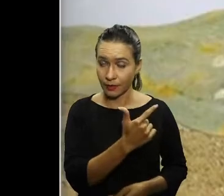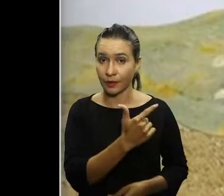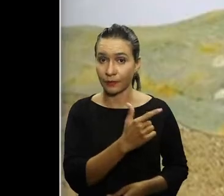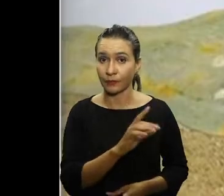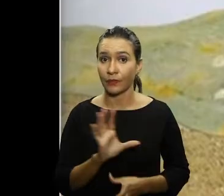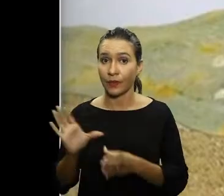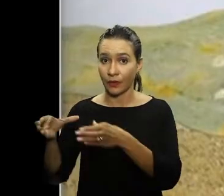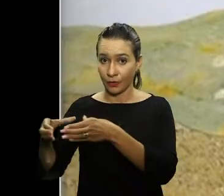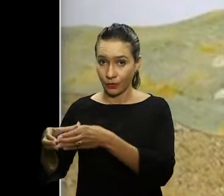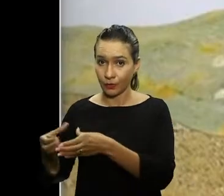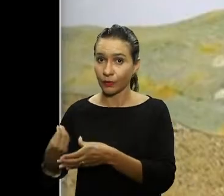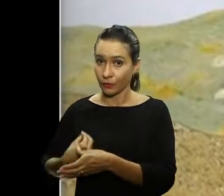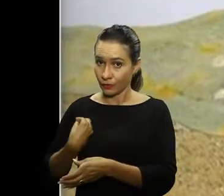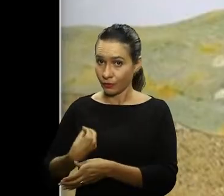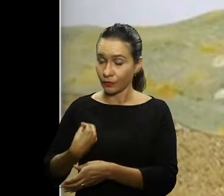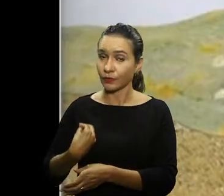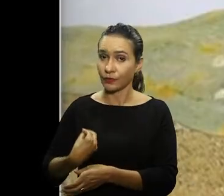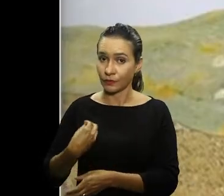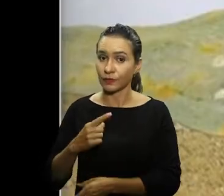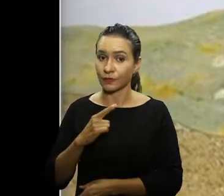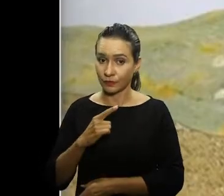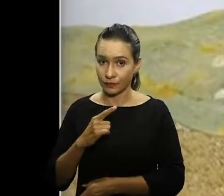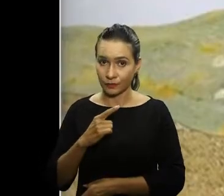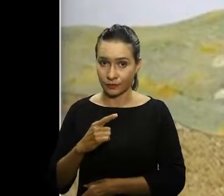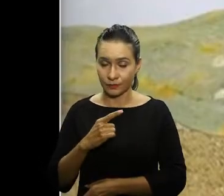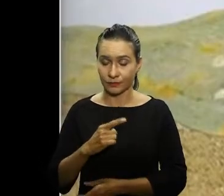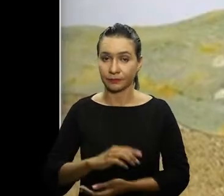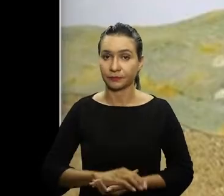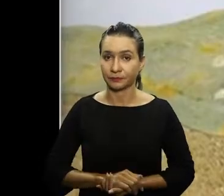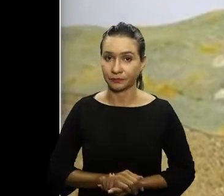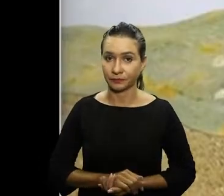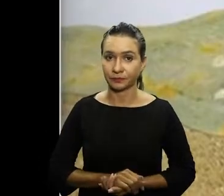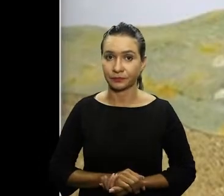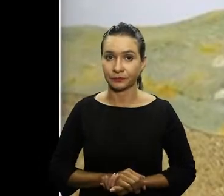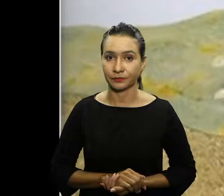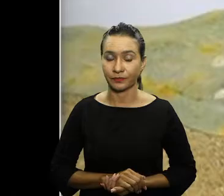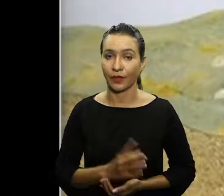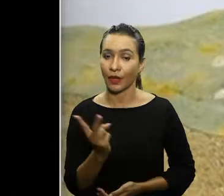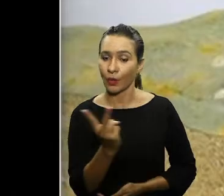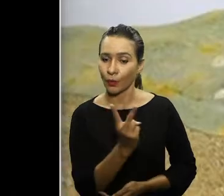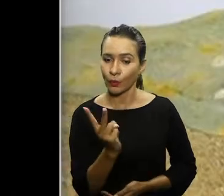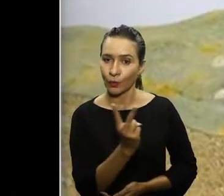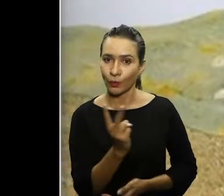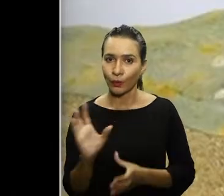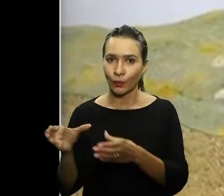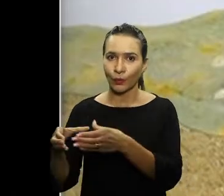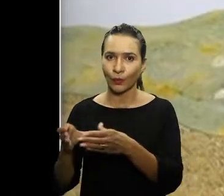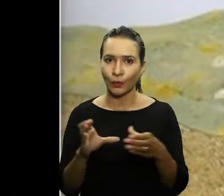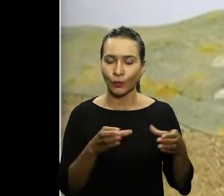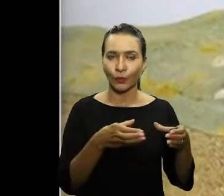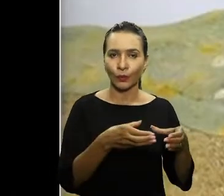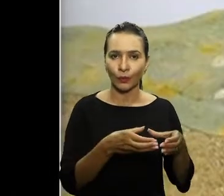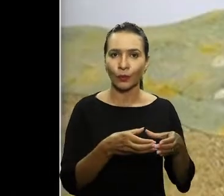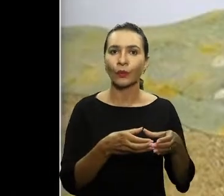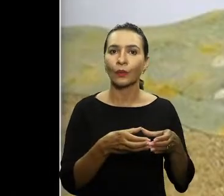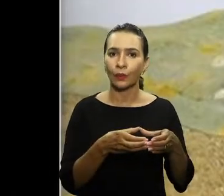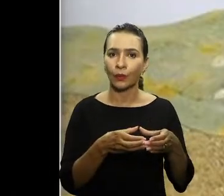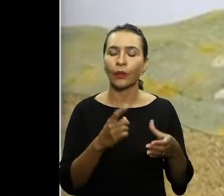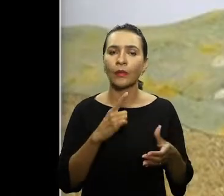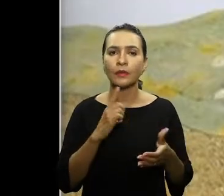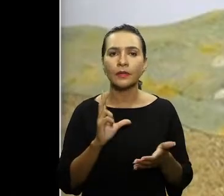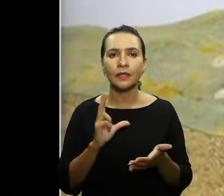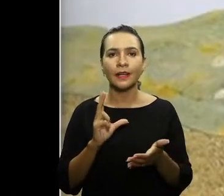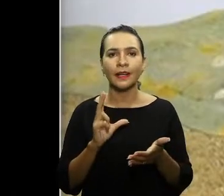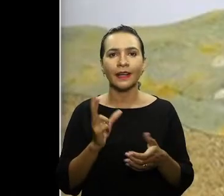fatores bióticos, que são os seres que fazem parte daquele ambiente, eles estão presentes no